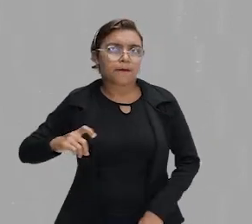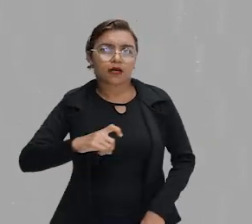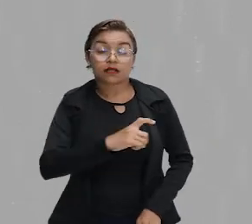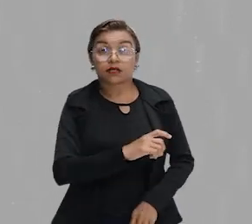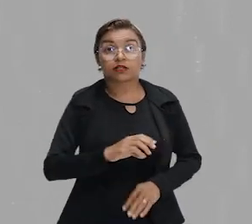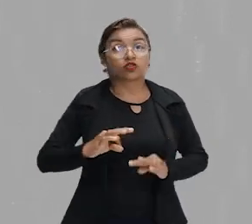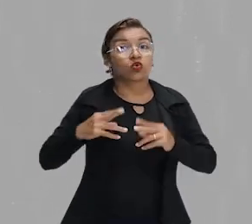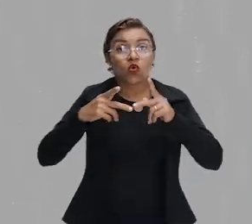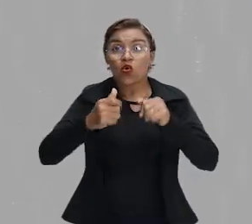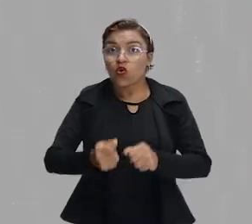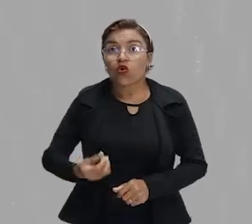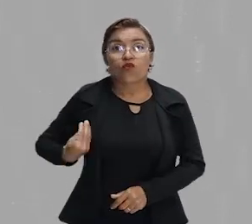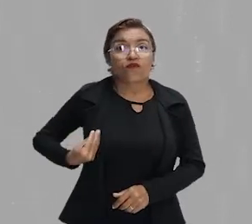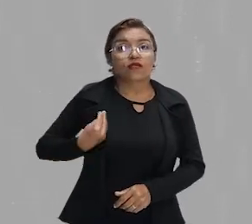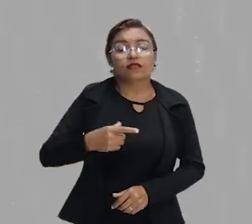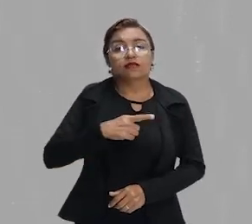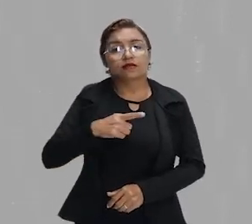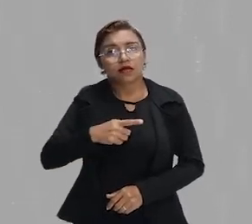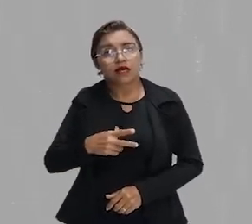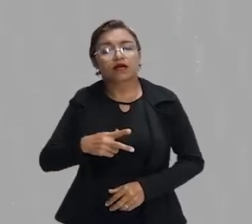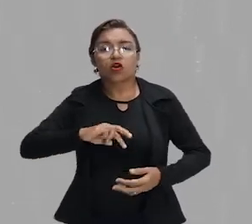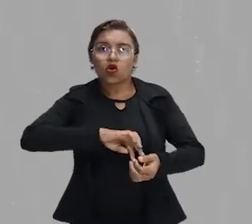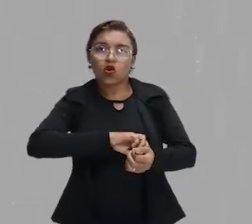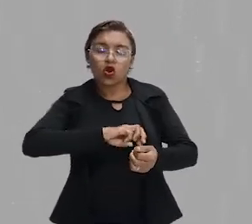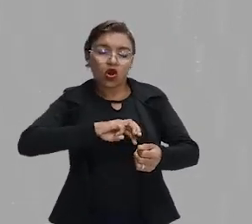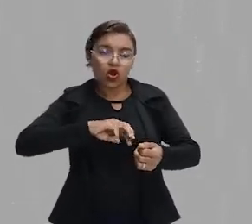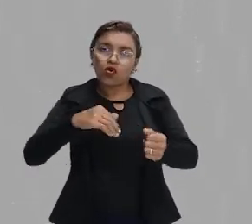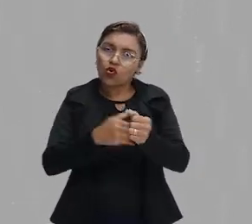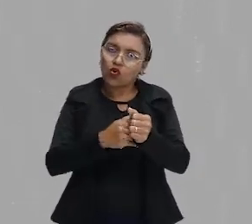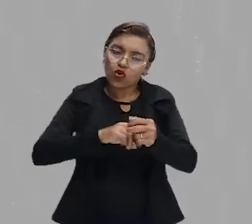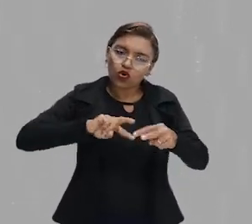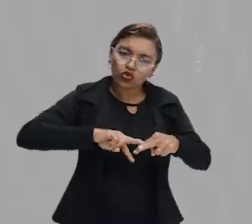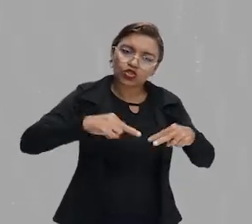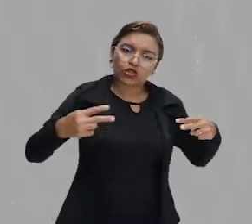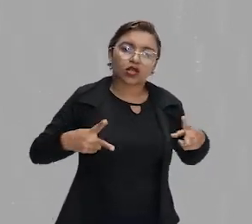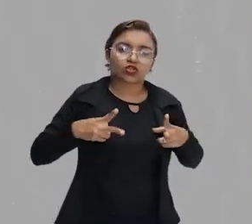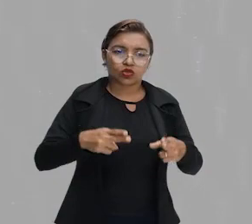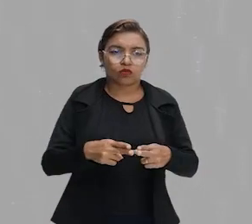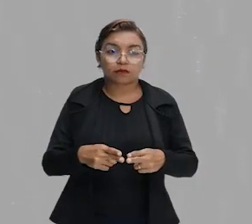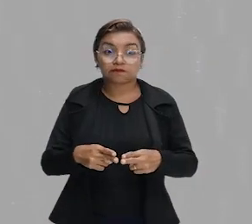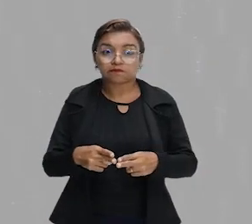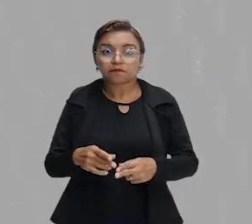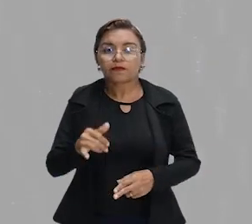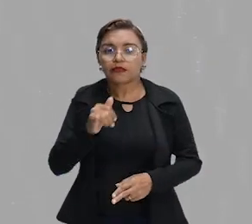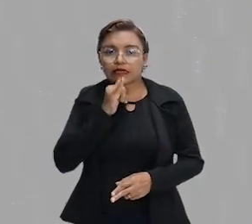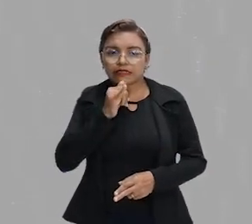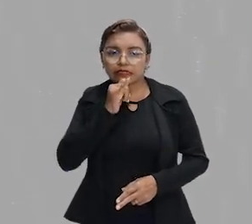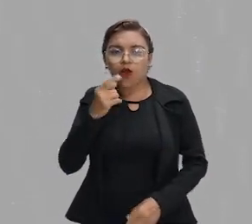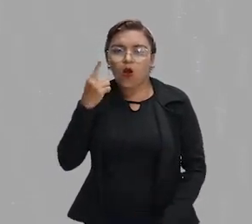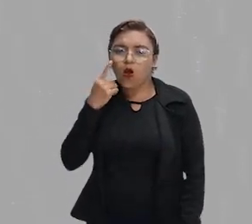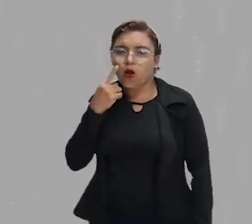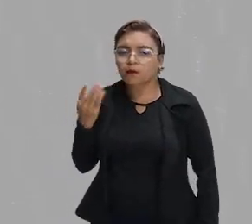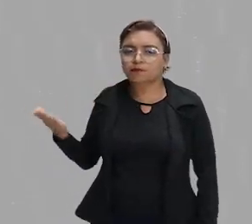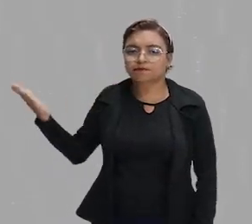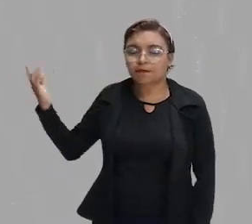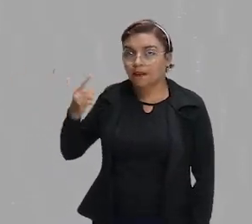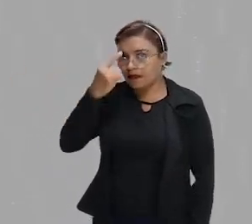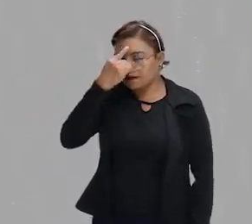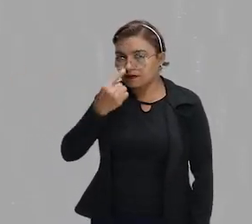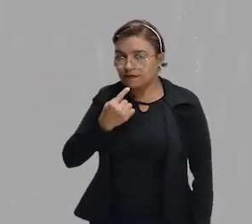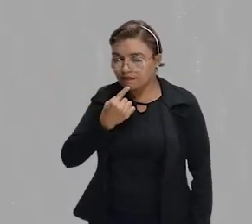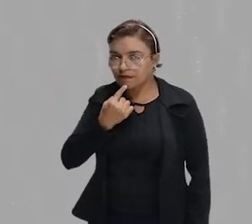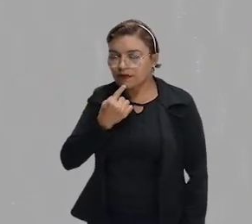vivos têm o mesmo código genético, que é justamente aquela tabelinha que especifica as trincas de nucleotídeos que